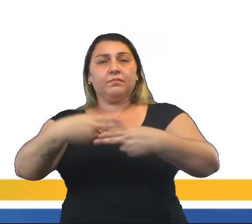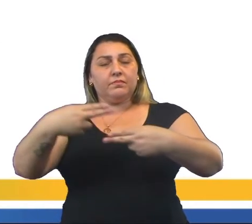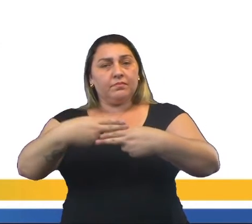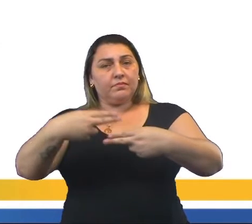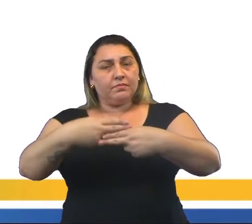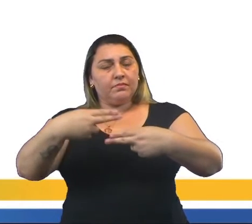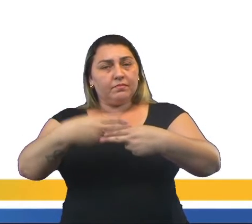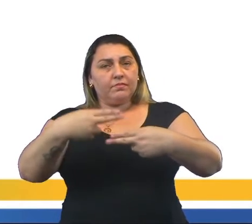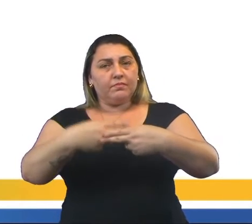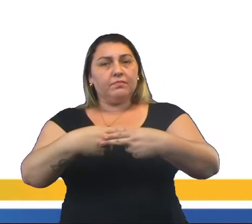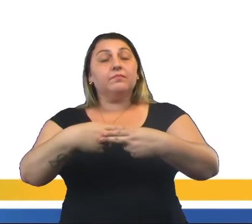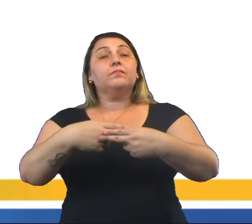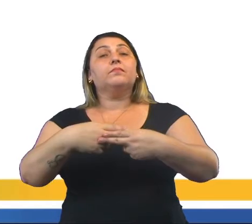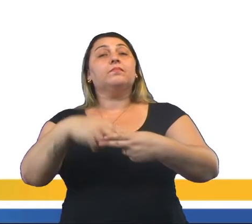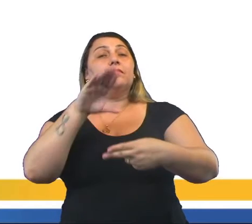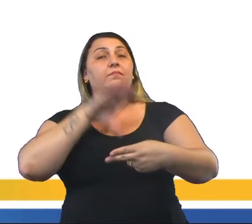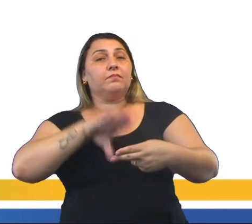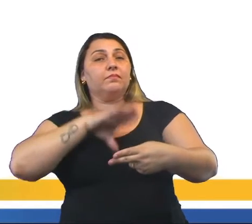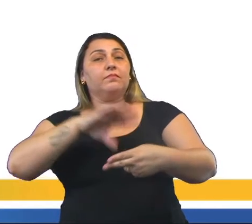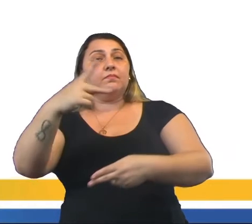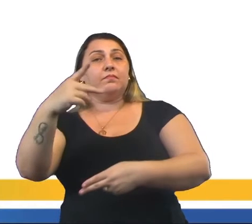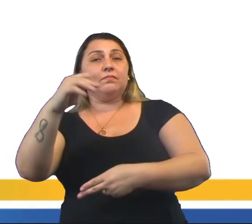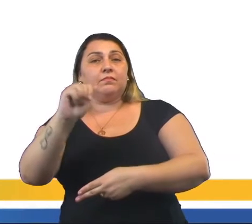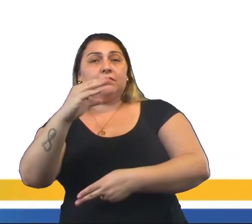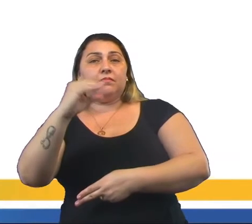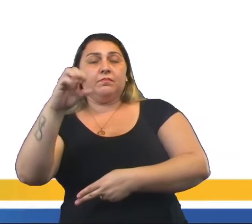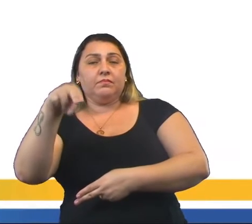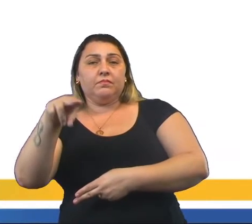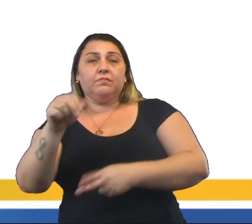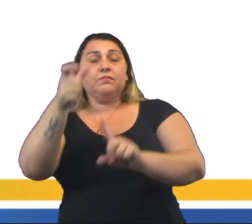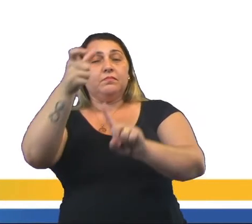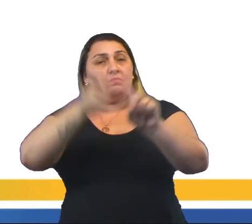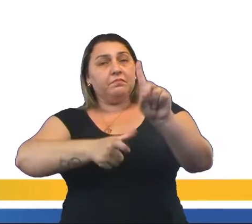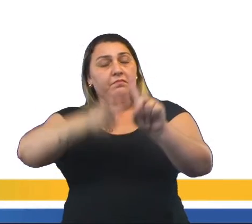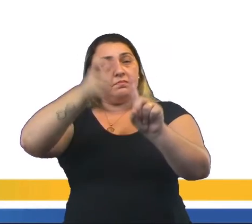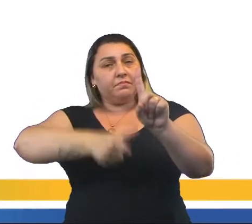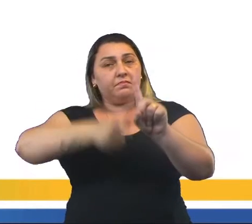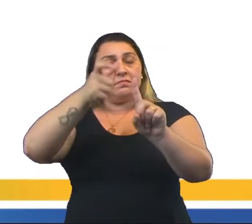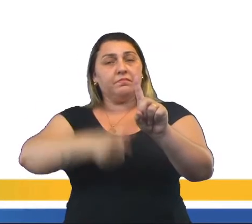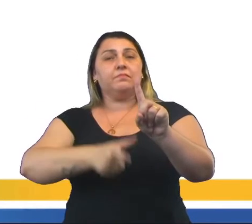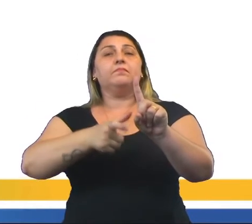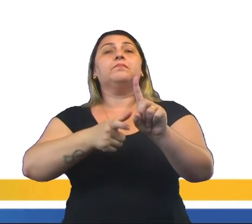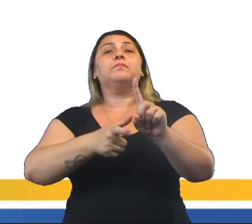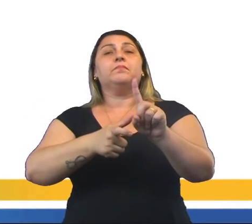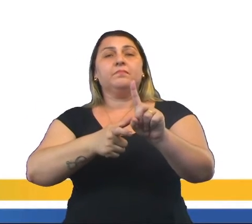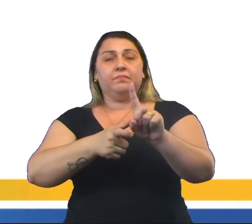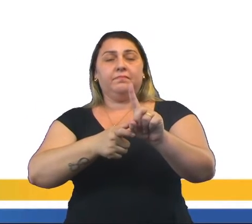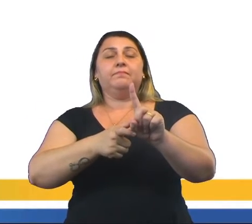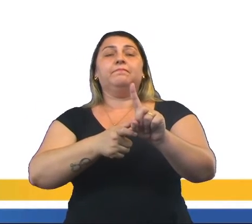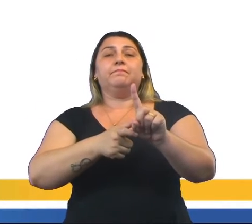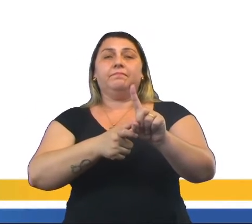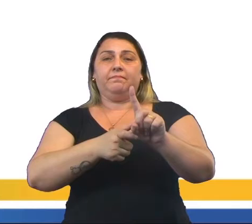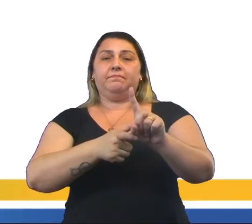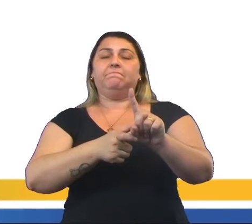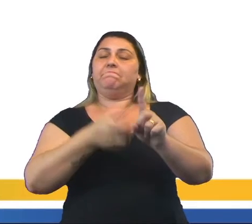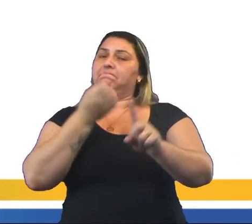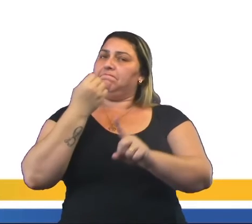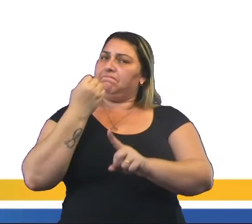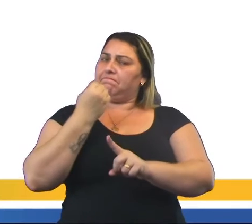passional em língua portuguesa. Tinha personagens obsessivos, né, de atos extremos, era